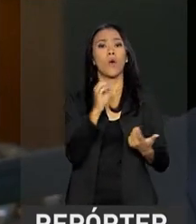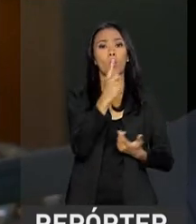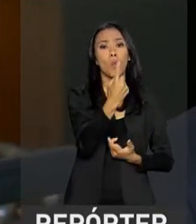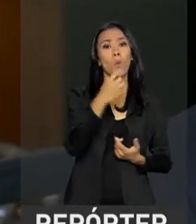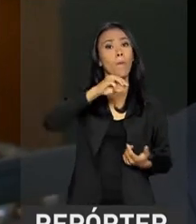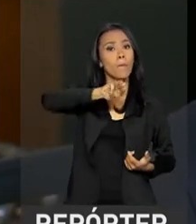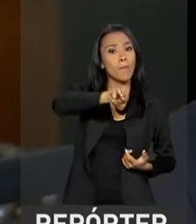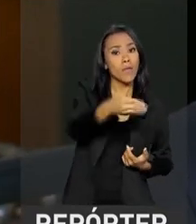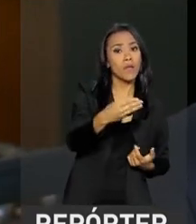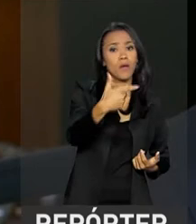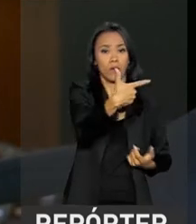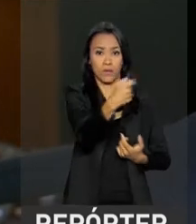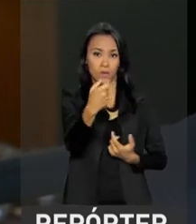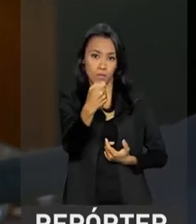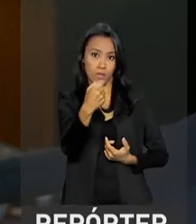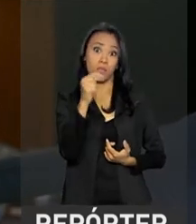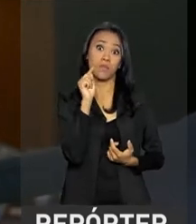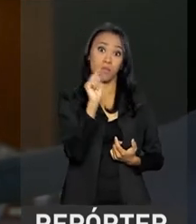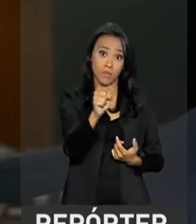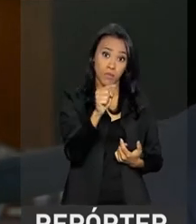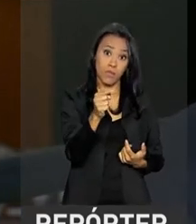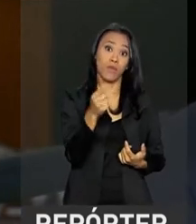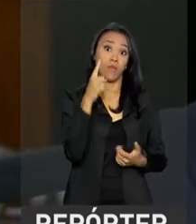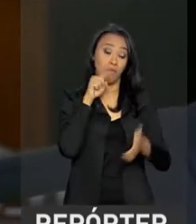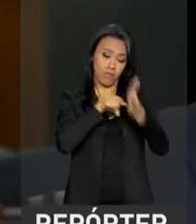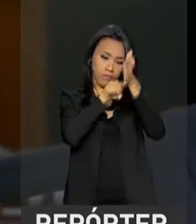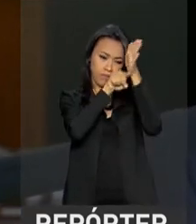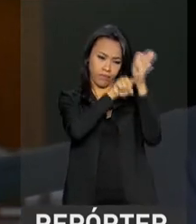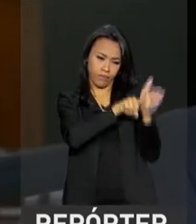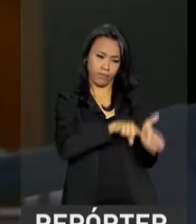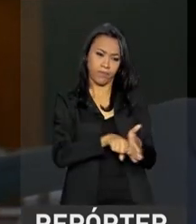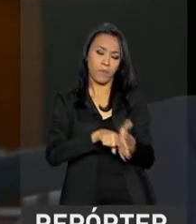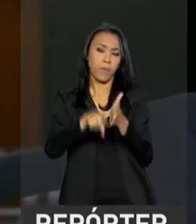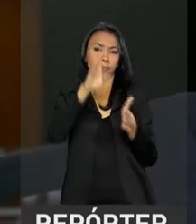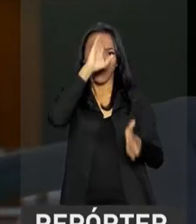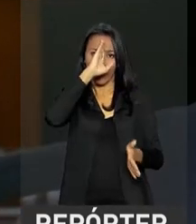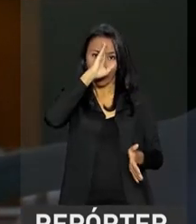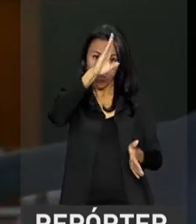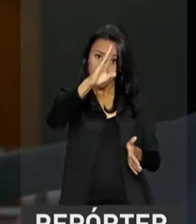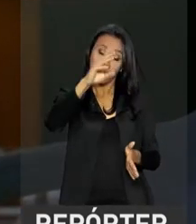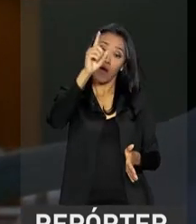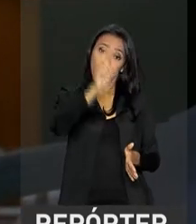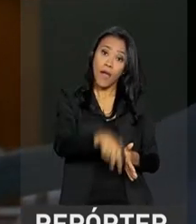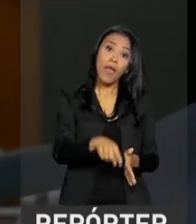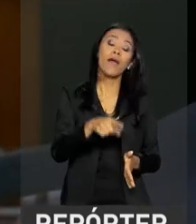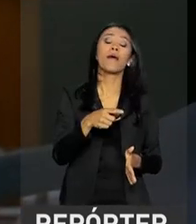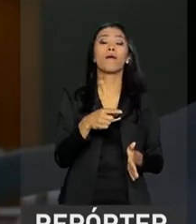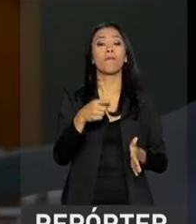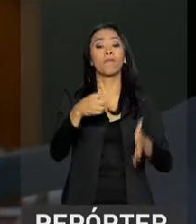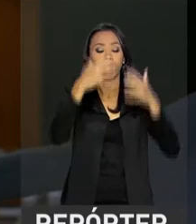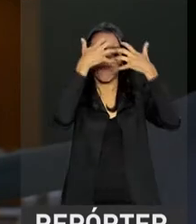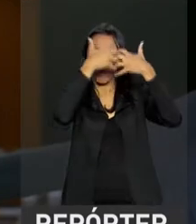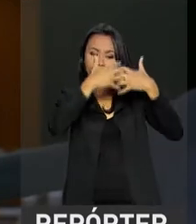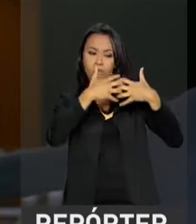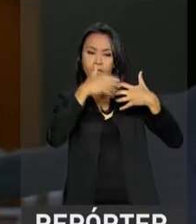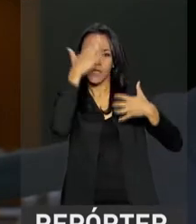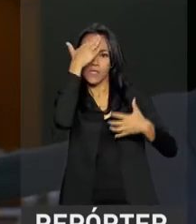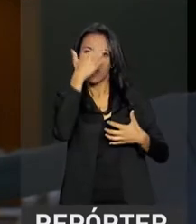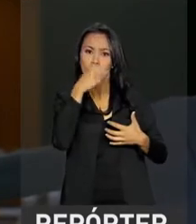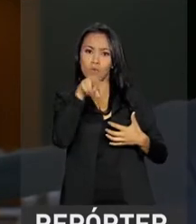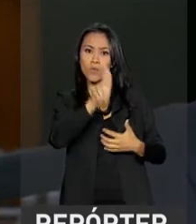perícias durante o ano de 18 a ideia central é racionalizar os gastos e